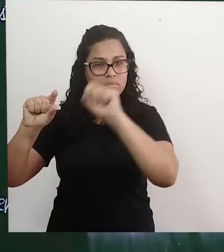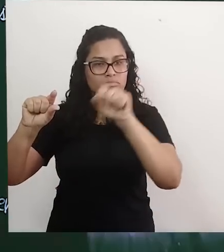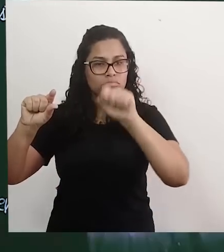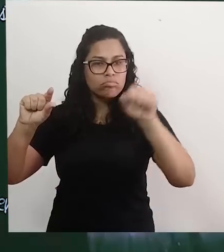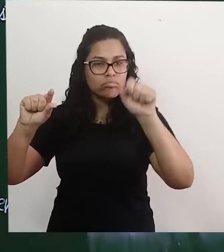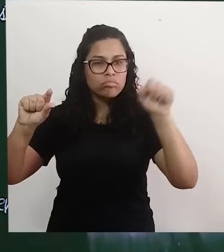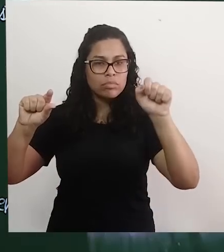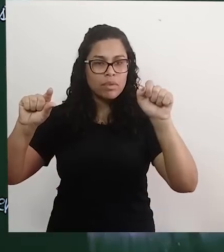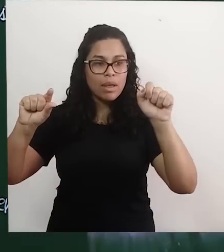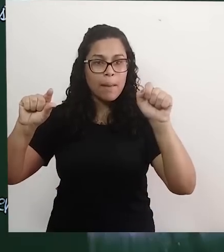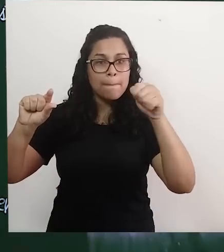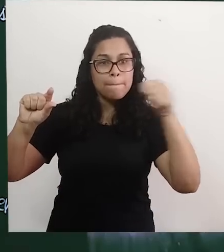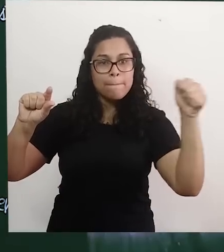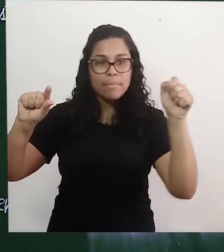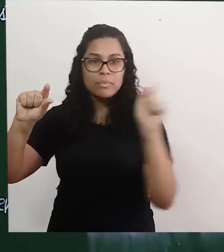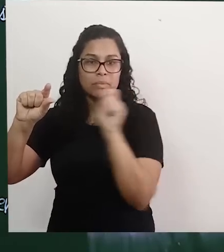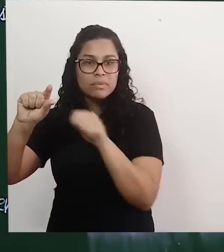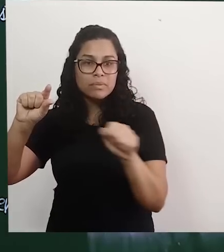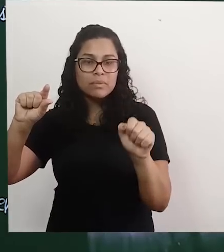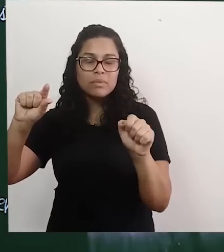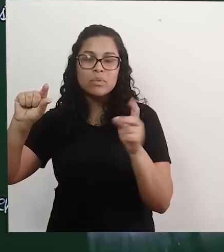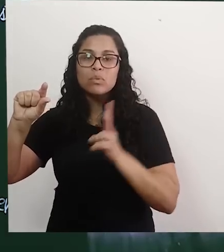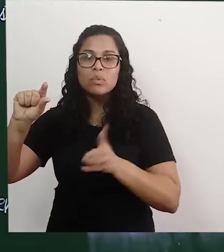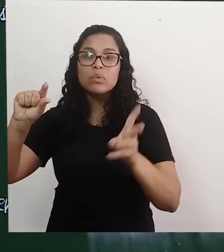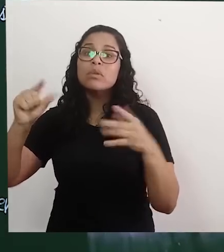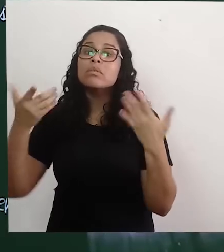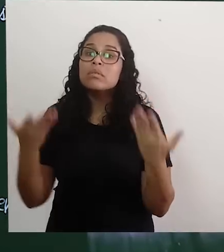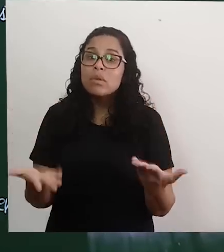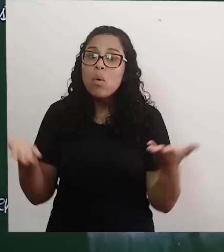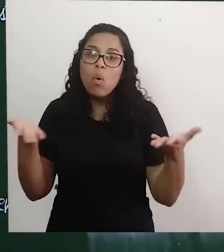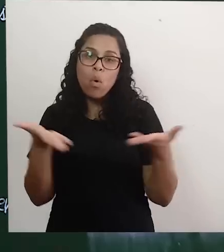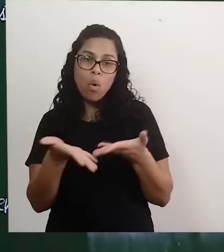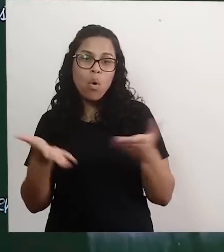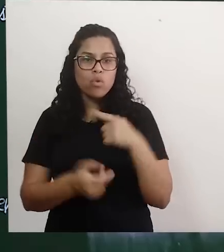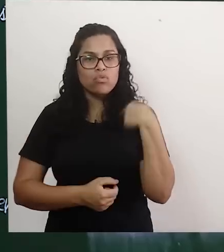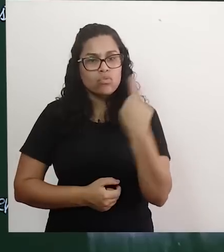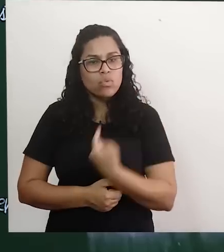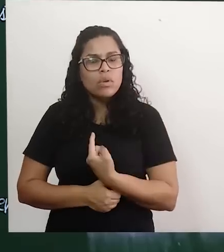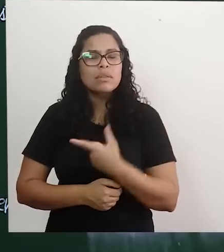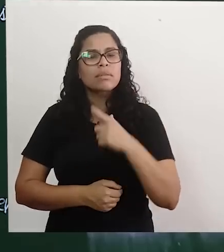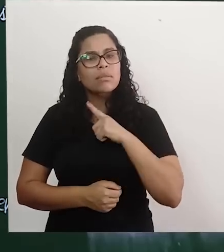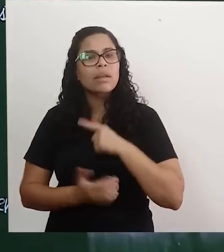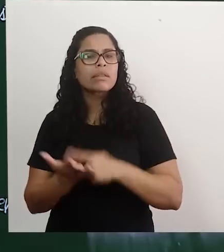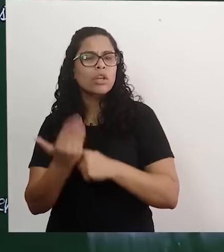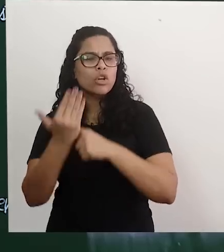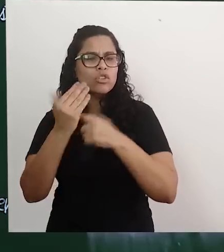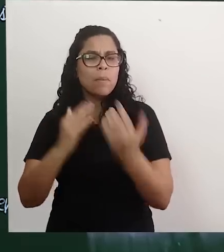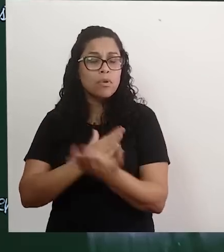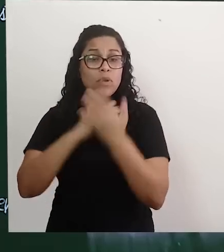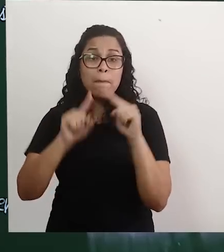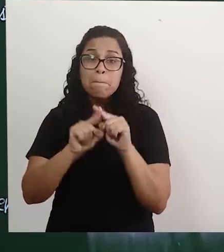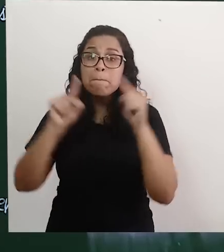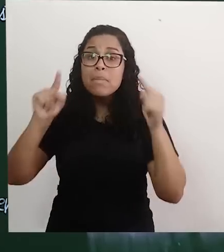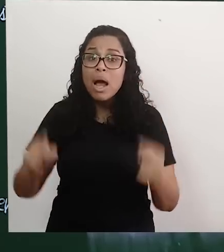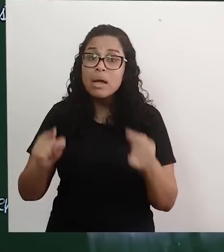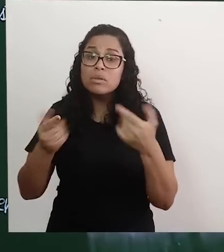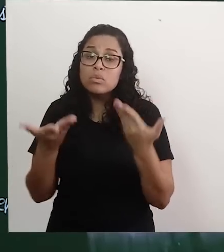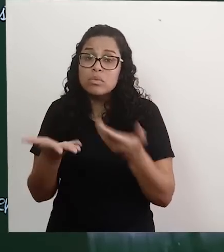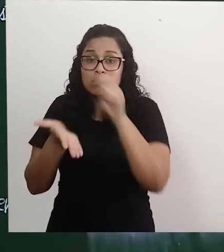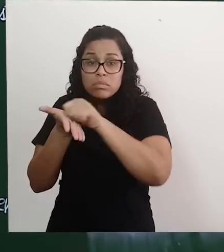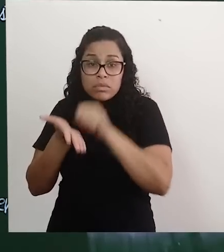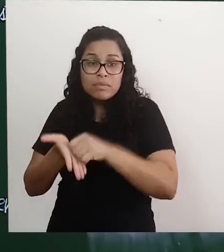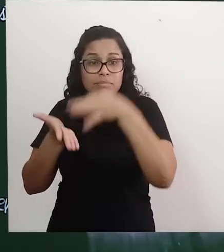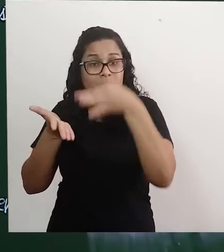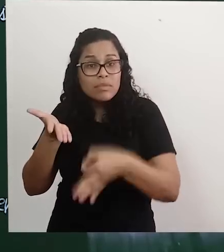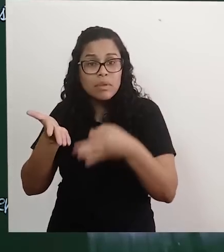quando a gente está muito mais acostumado a escrever com suportes tecnológicos, mas na hora de você fazer um texto manuscrito, você ainda precisa separar